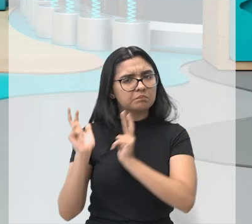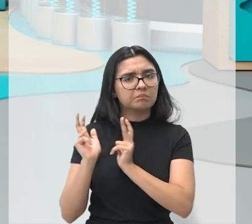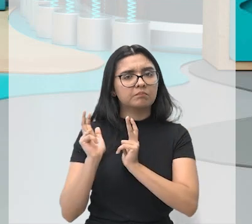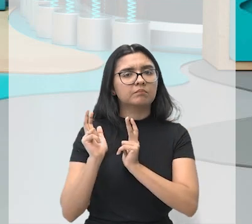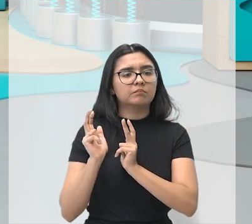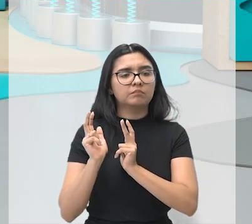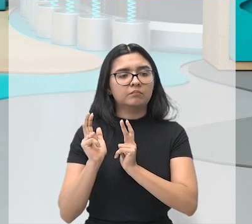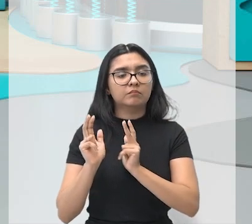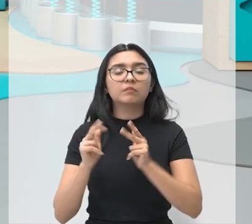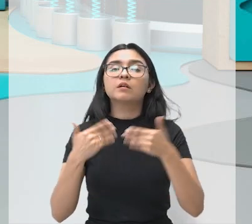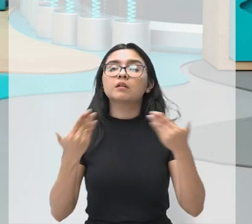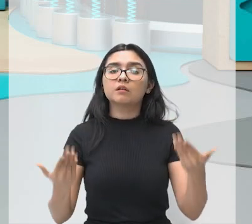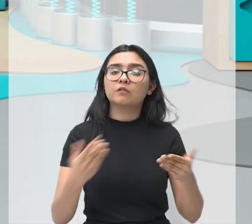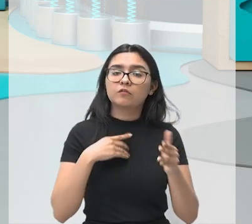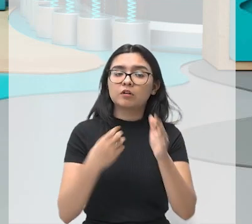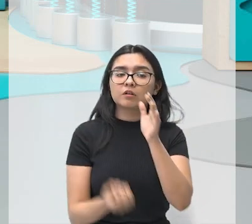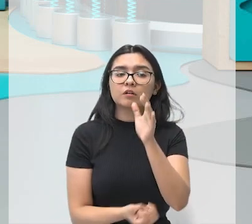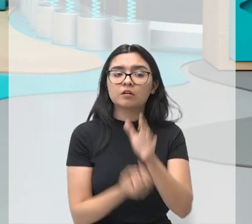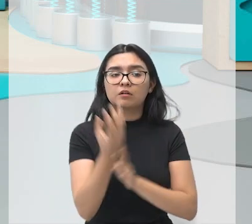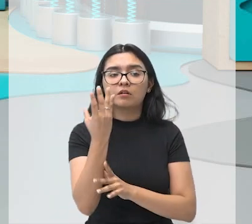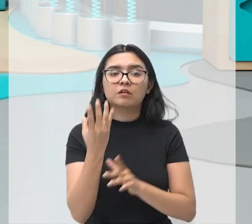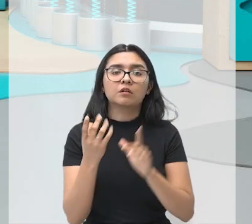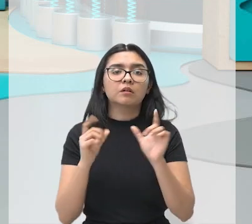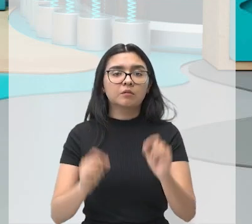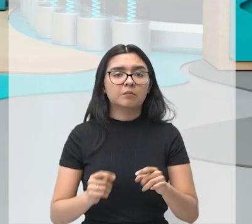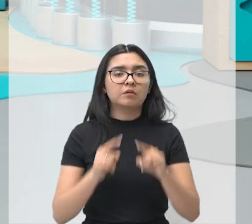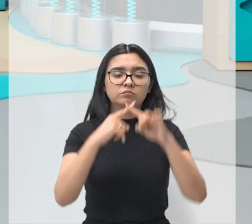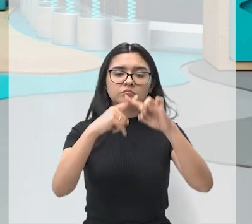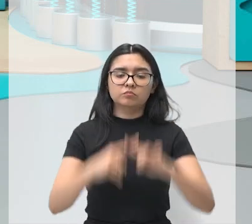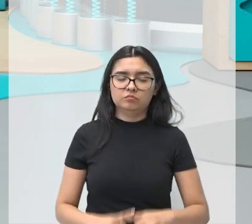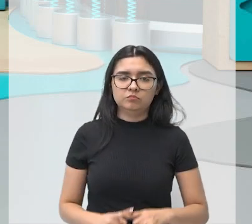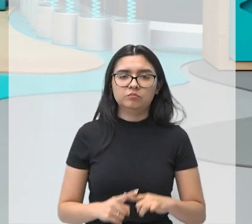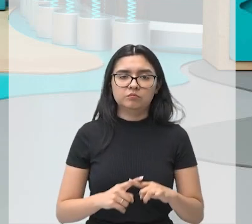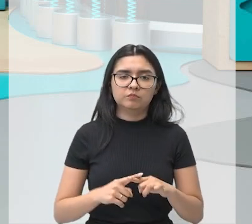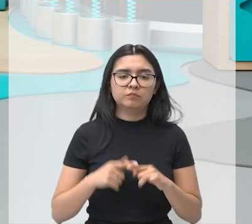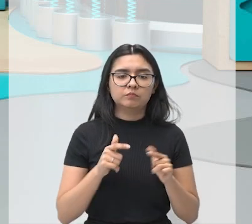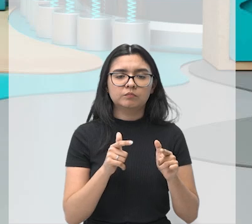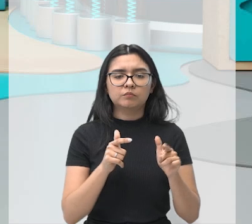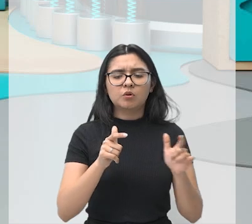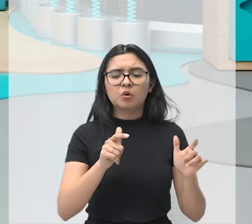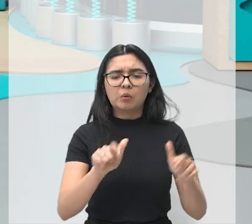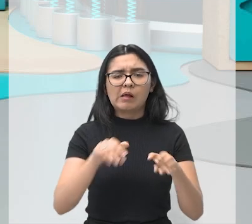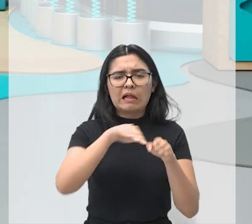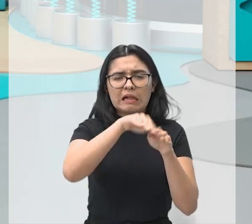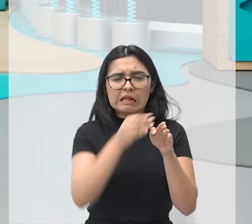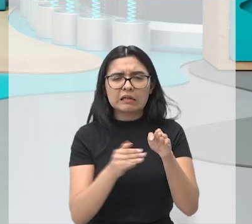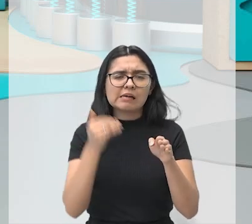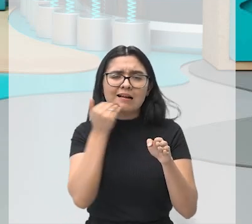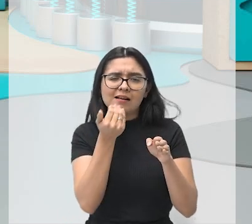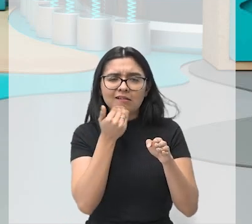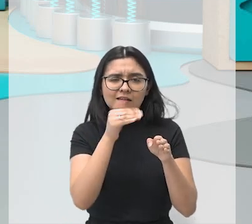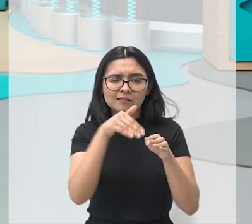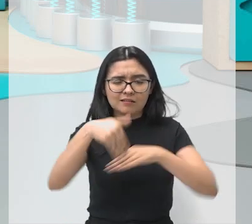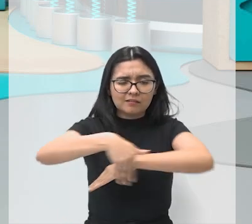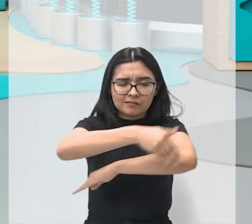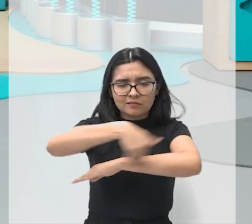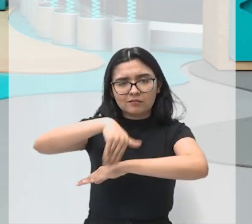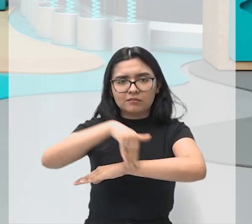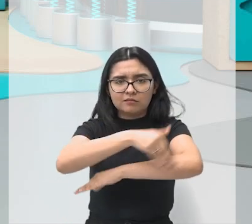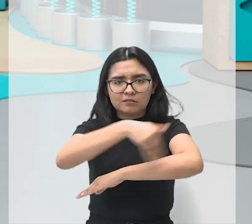Assim, o mountain bike foi criado para competições em terrenos irregulares, ali nas